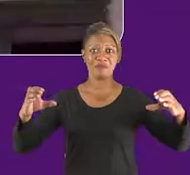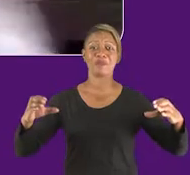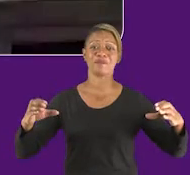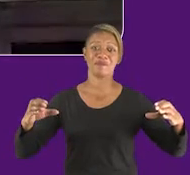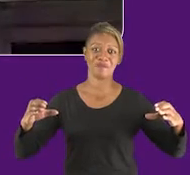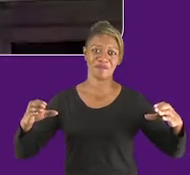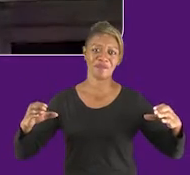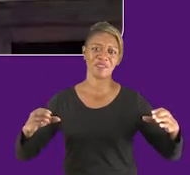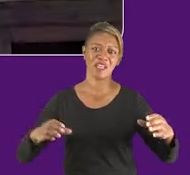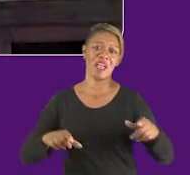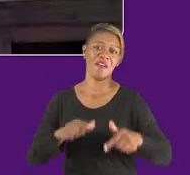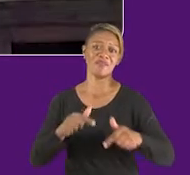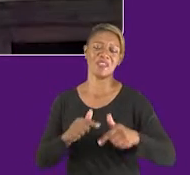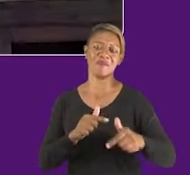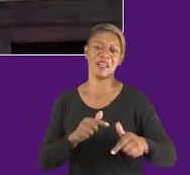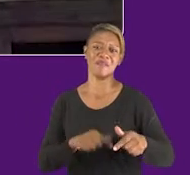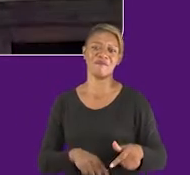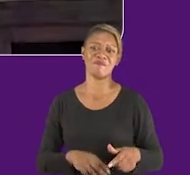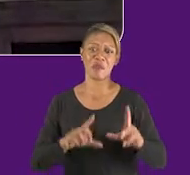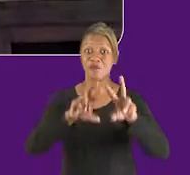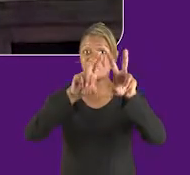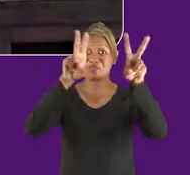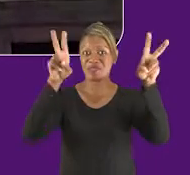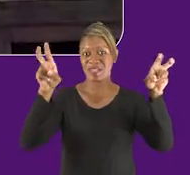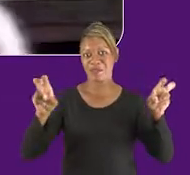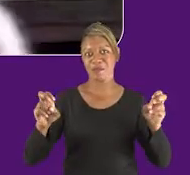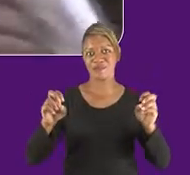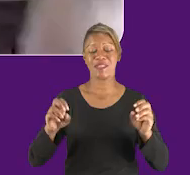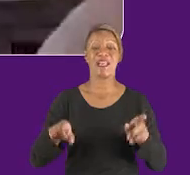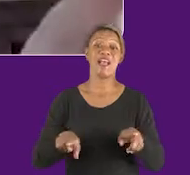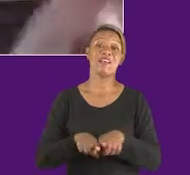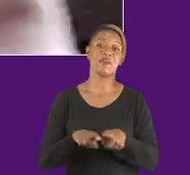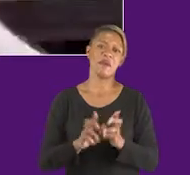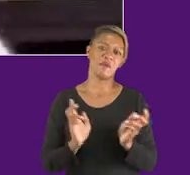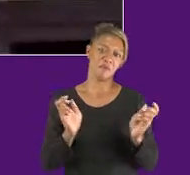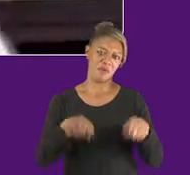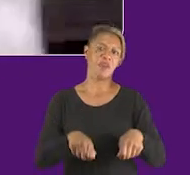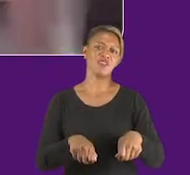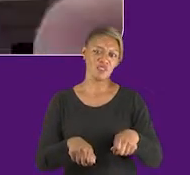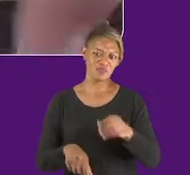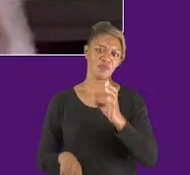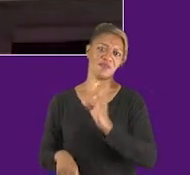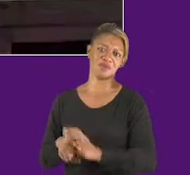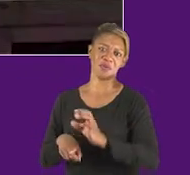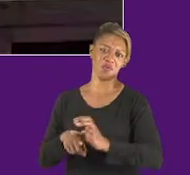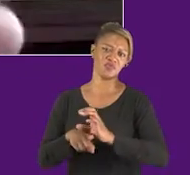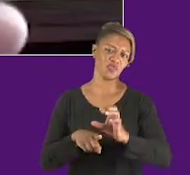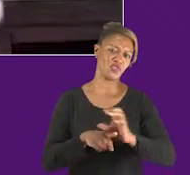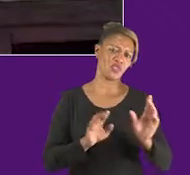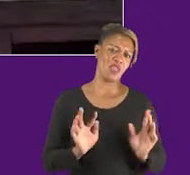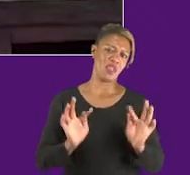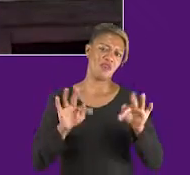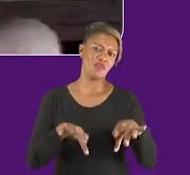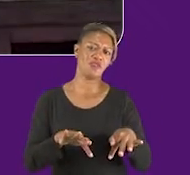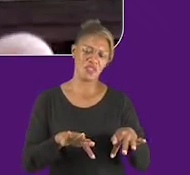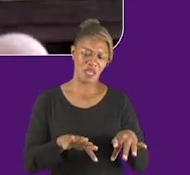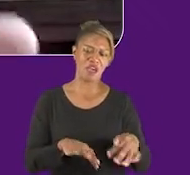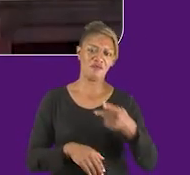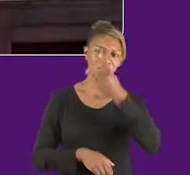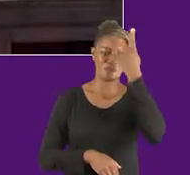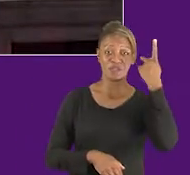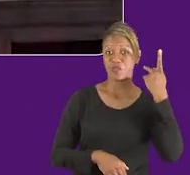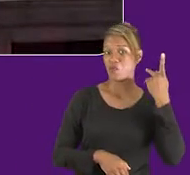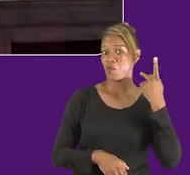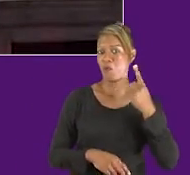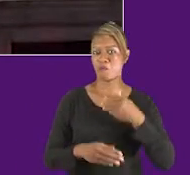querer é trabalhar com aquele tema né É mas sim tem capacitações formais que formam pessoas orientadas a